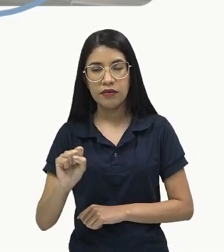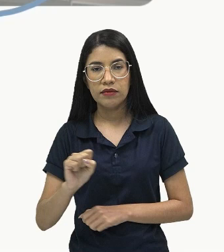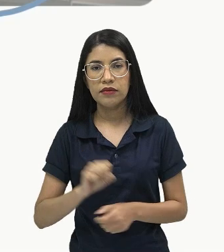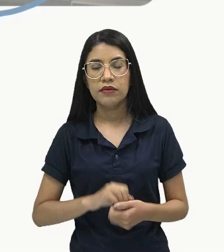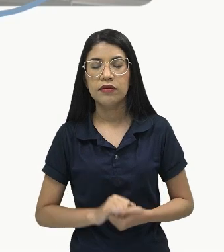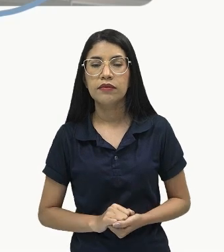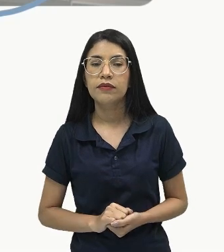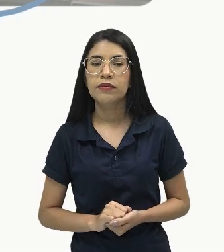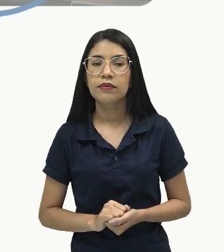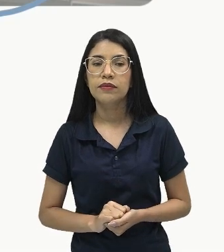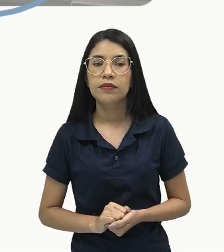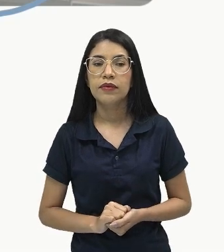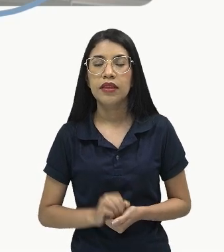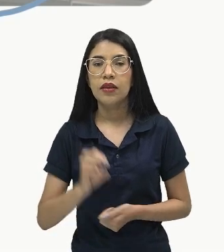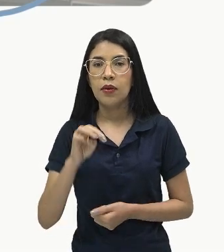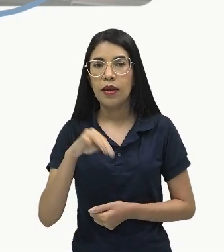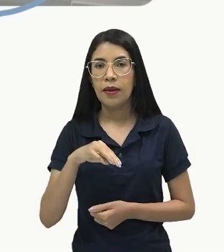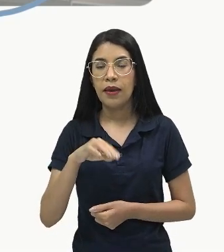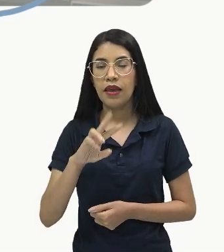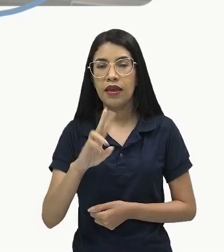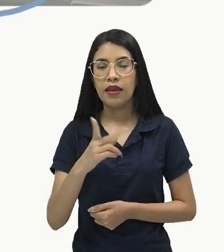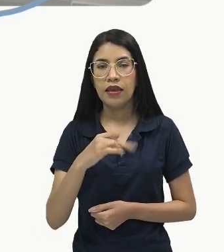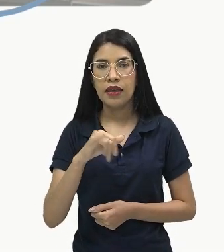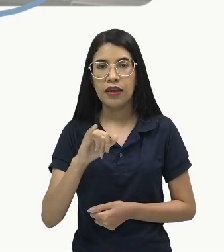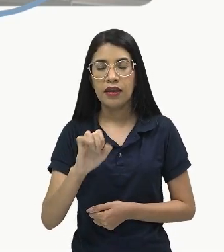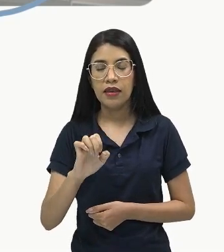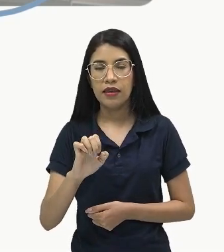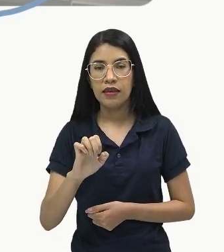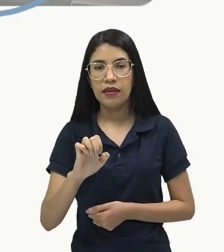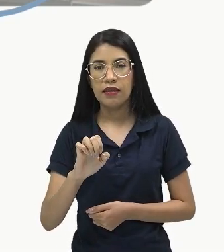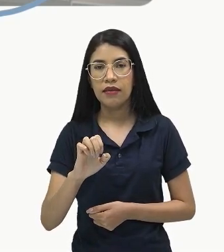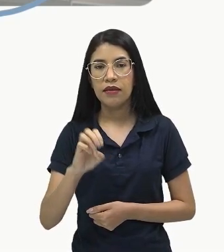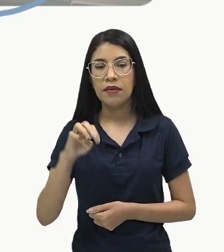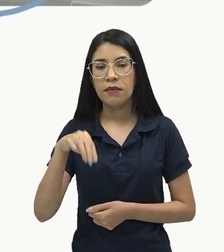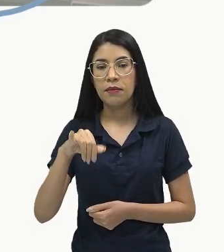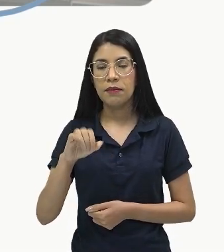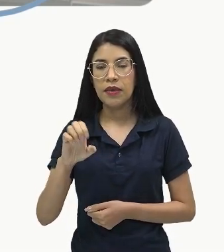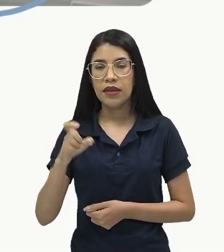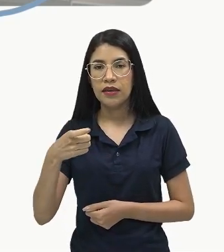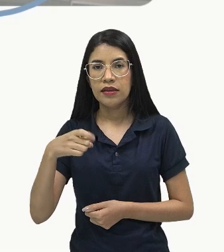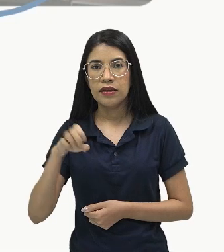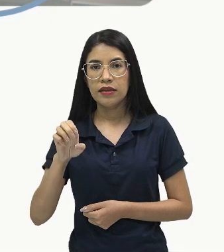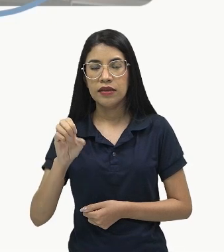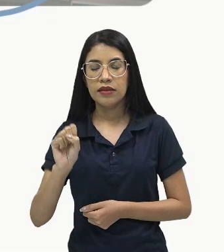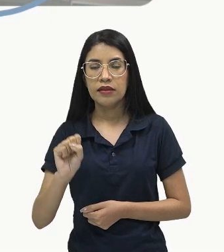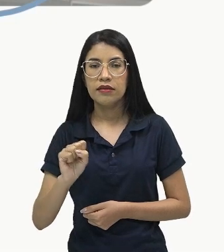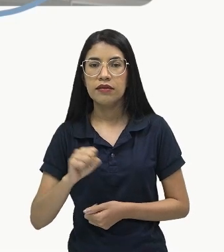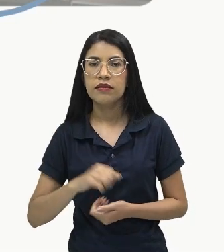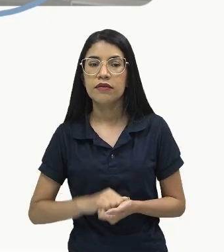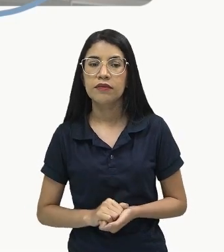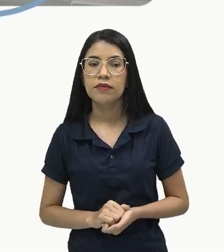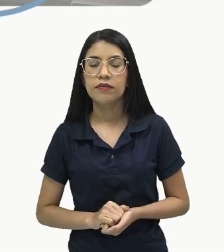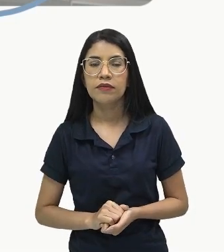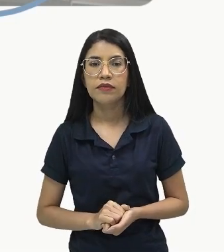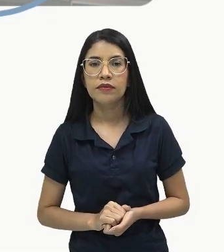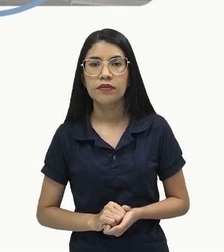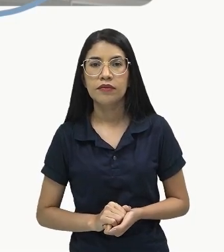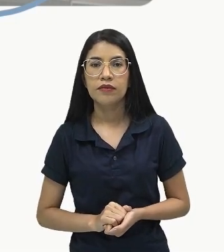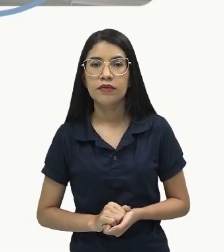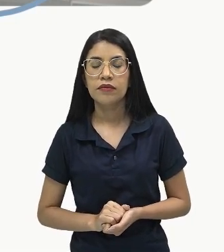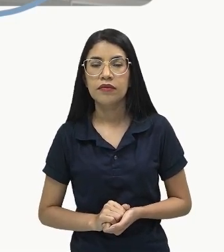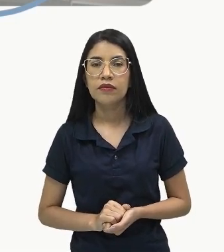certo? Então, he mix, não, ele remixes, né? Então, he mixes the